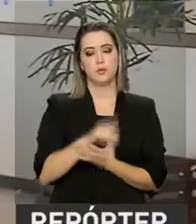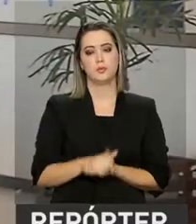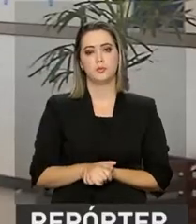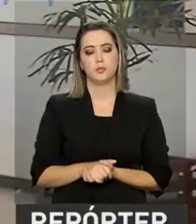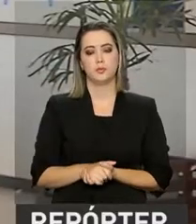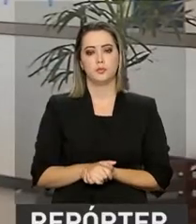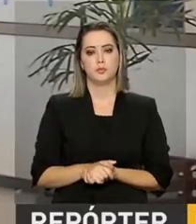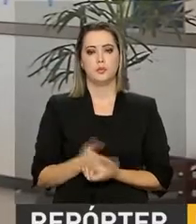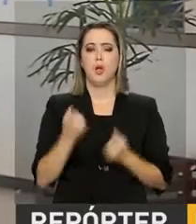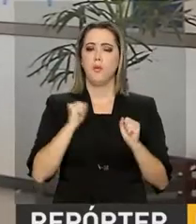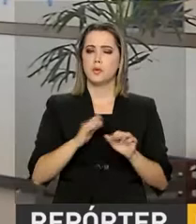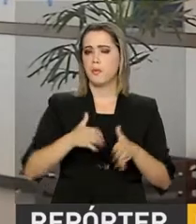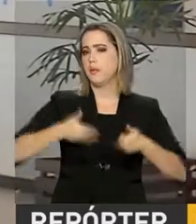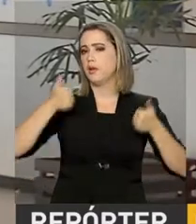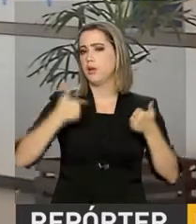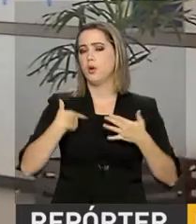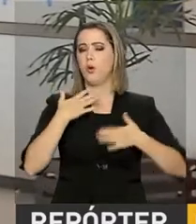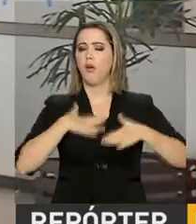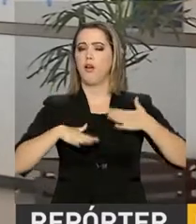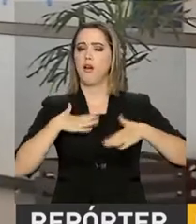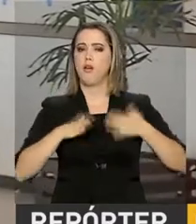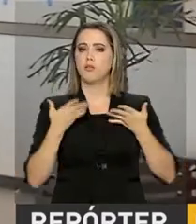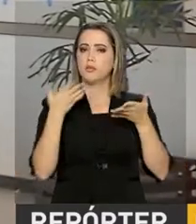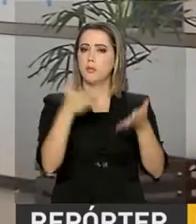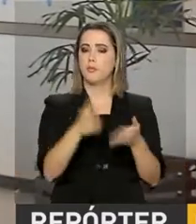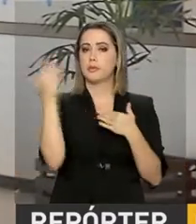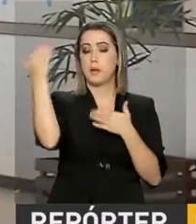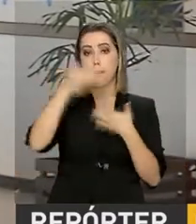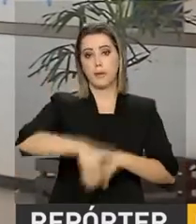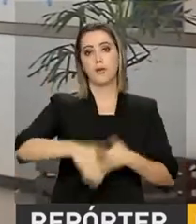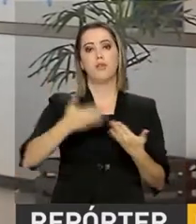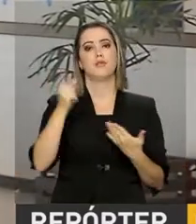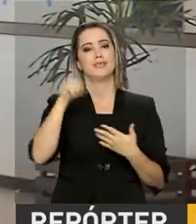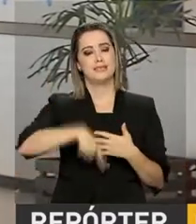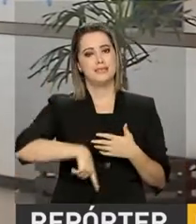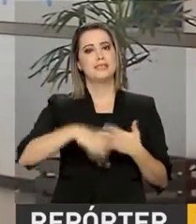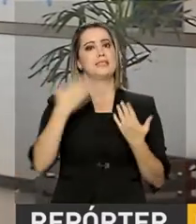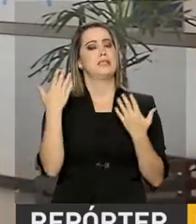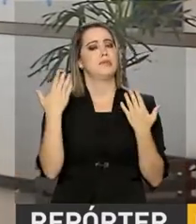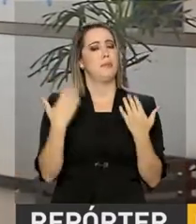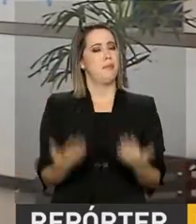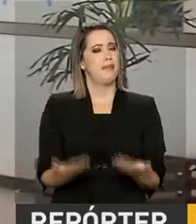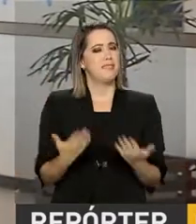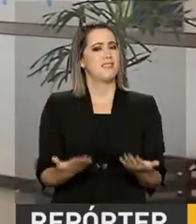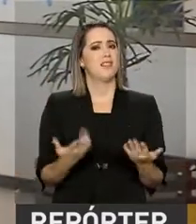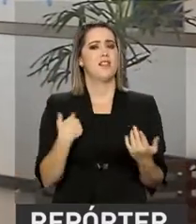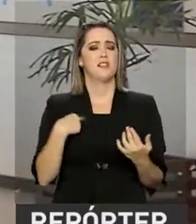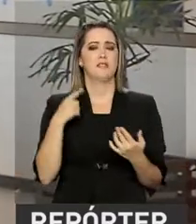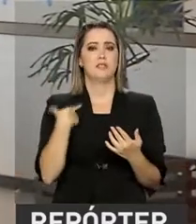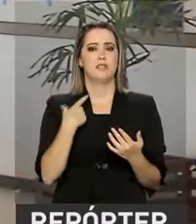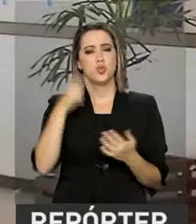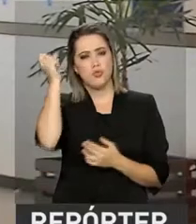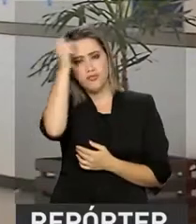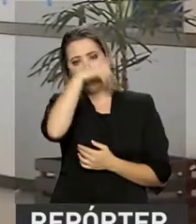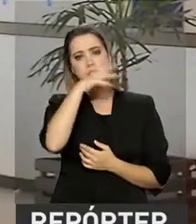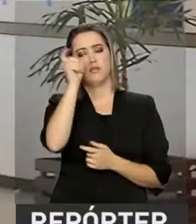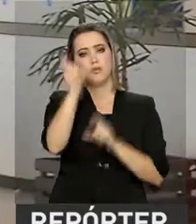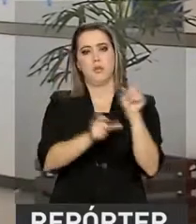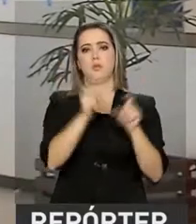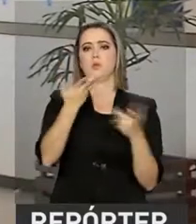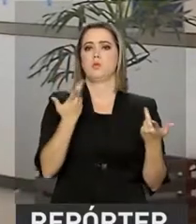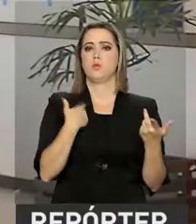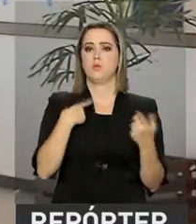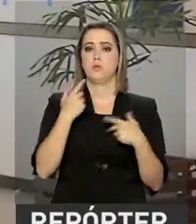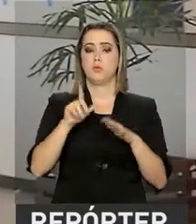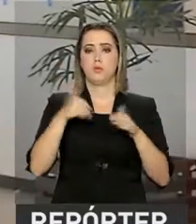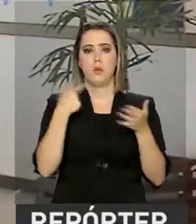vai mais descansados para avaliação as provas do enem são provas muito pesadas são muito puxados o estudante então é um volume